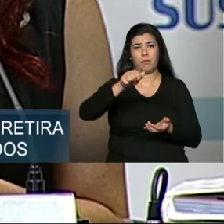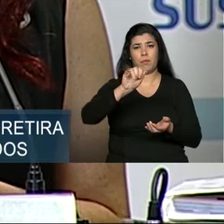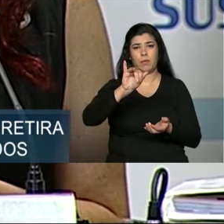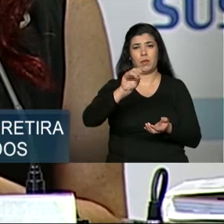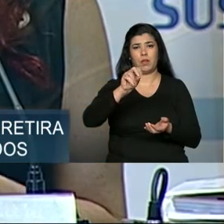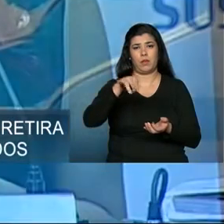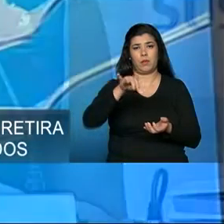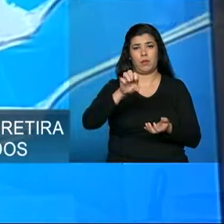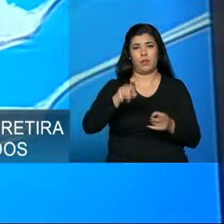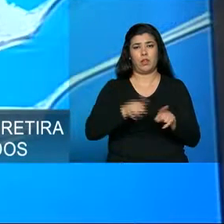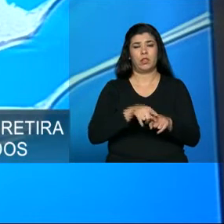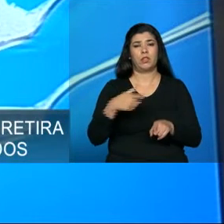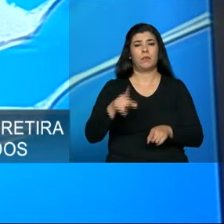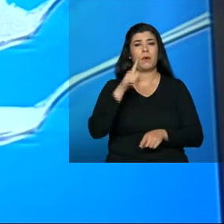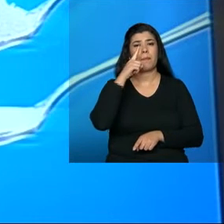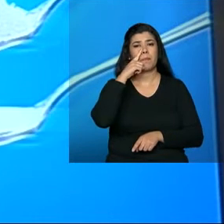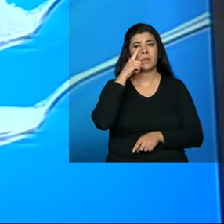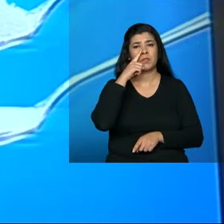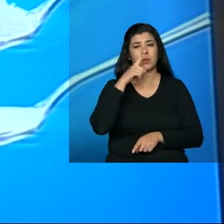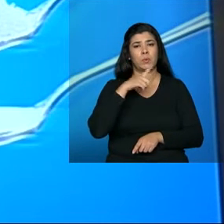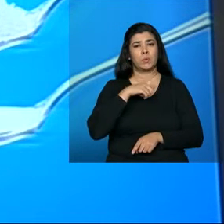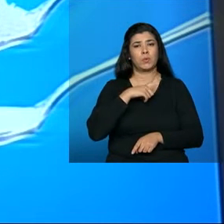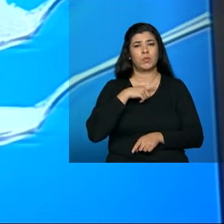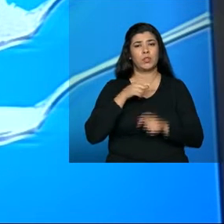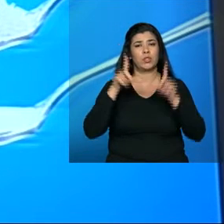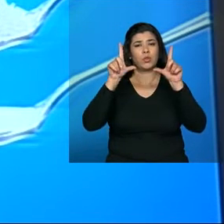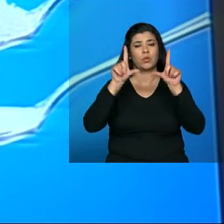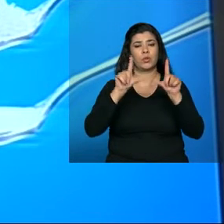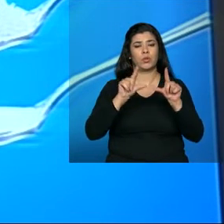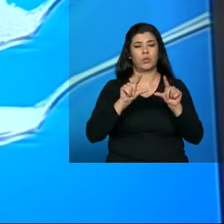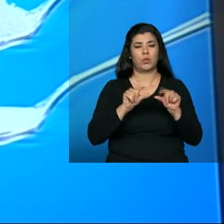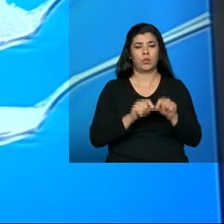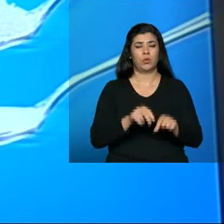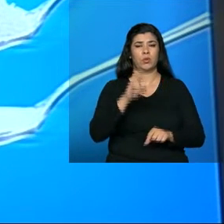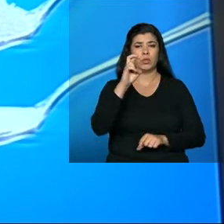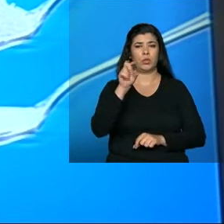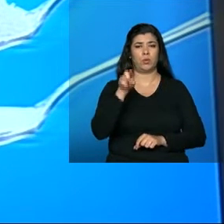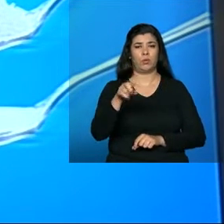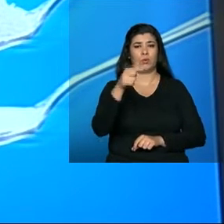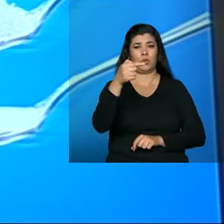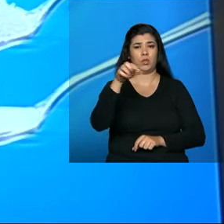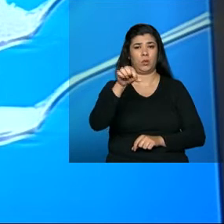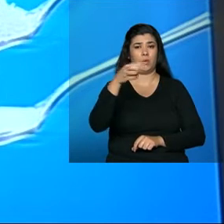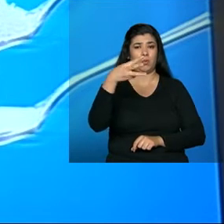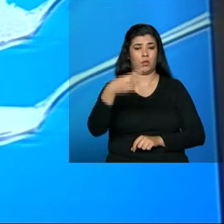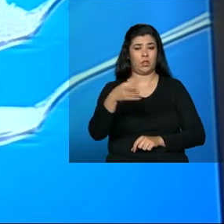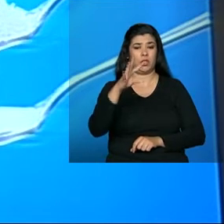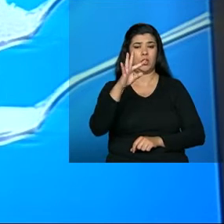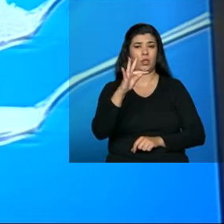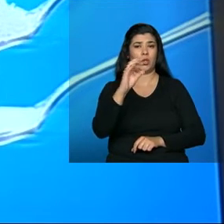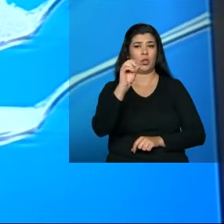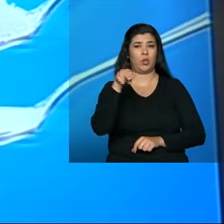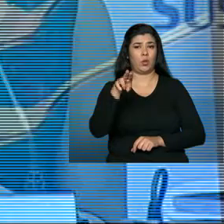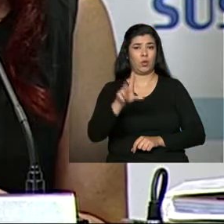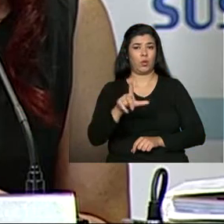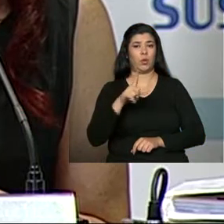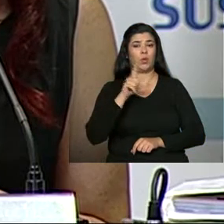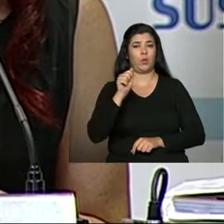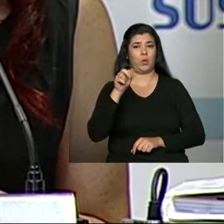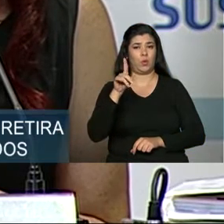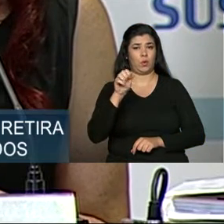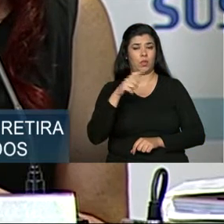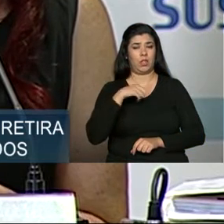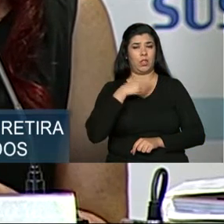de 5.793 toneladas de sódio. Isso é muito expressivo em relação